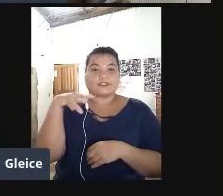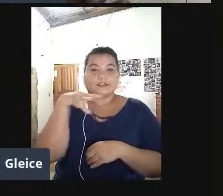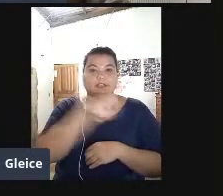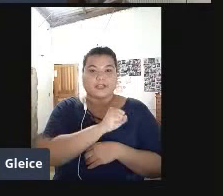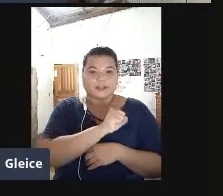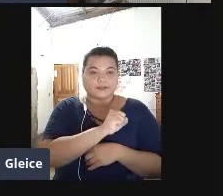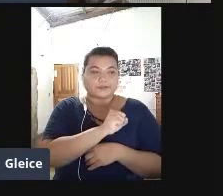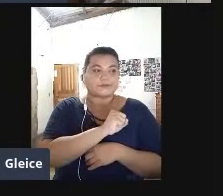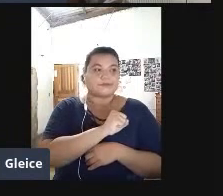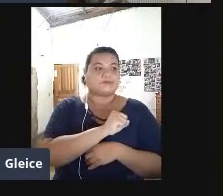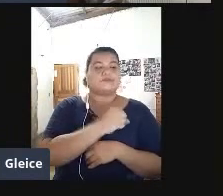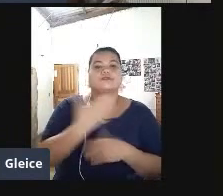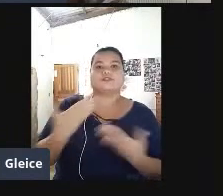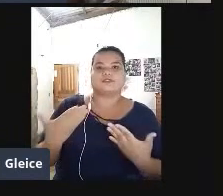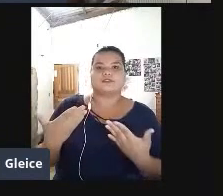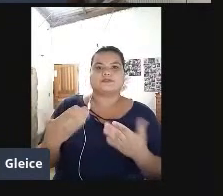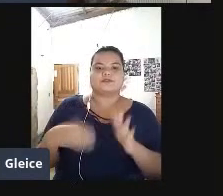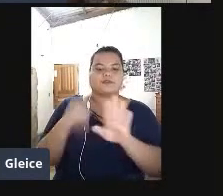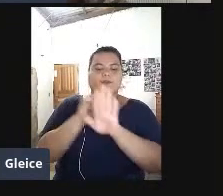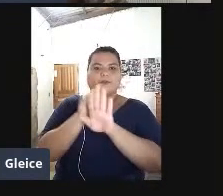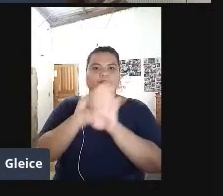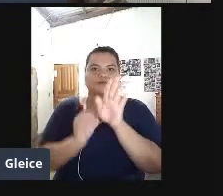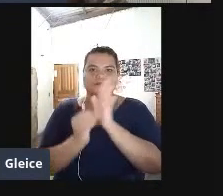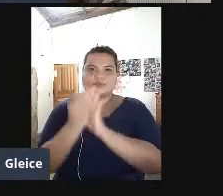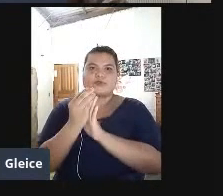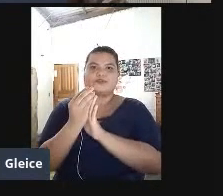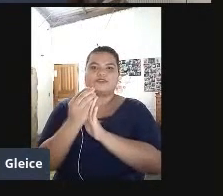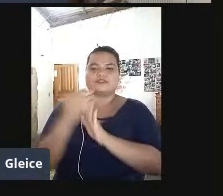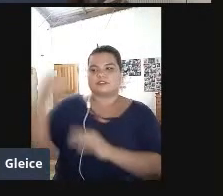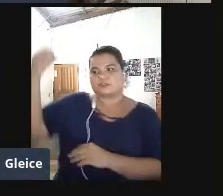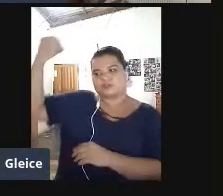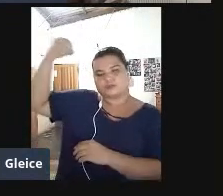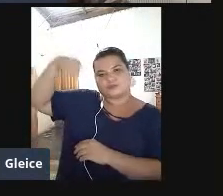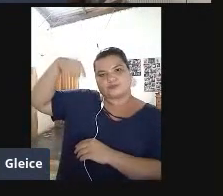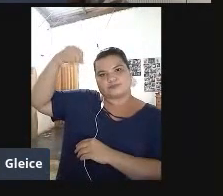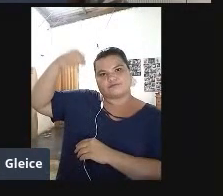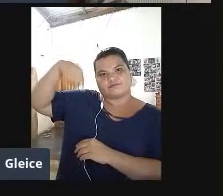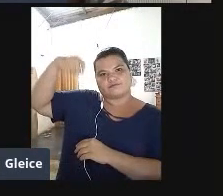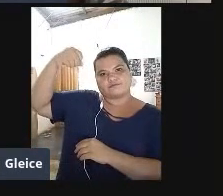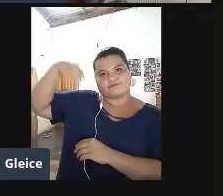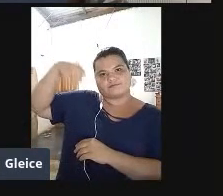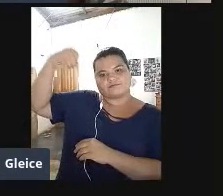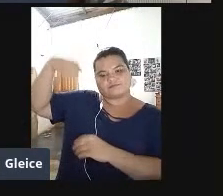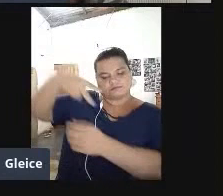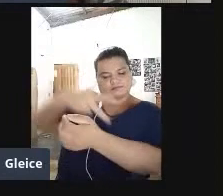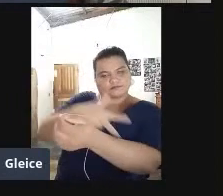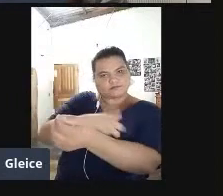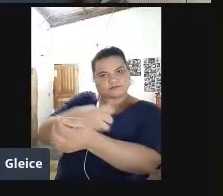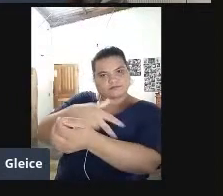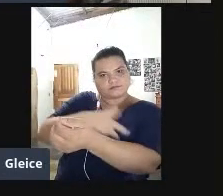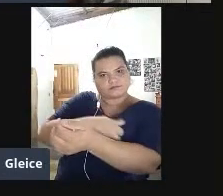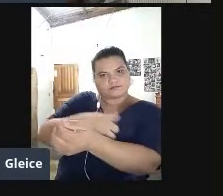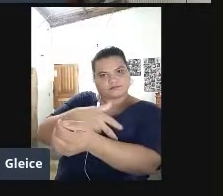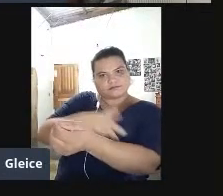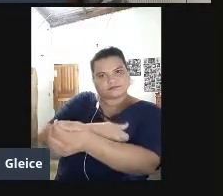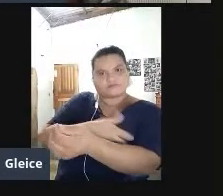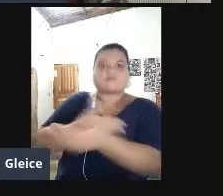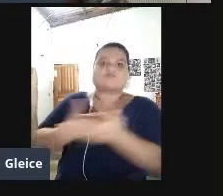é dependente de proteínas enquanto componente estrutural para conseguir reformular esse quadro. E aí eu fui e coloquei essa imagem, porque